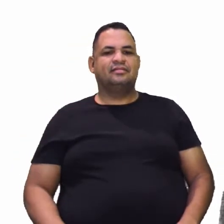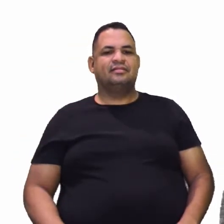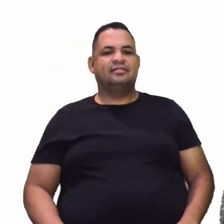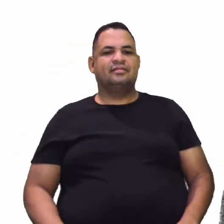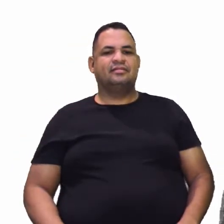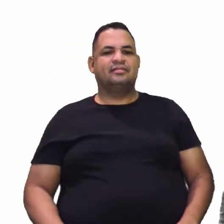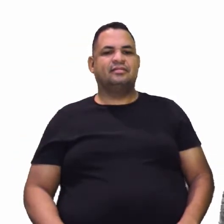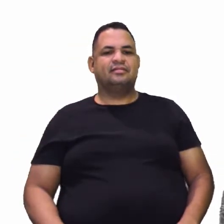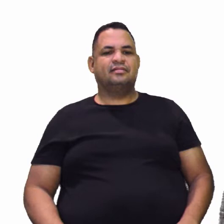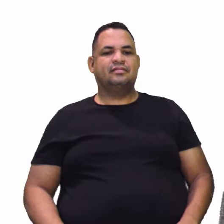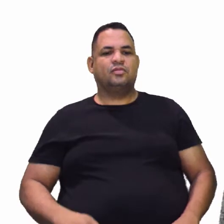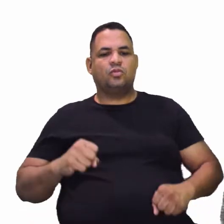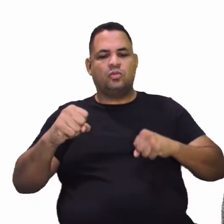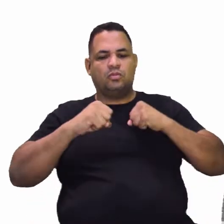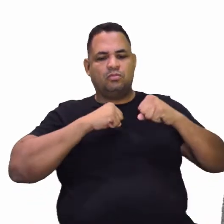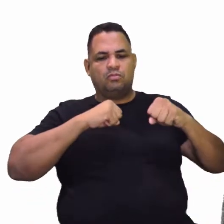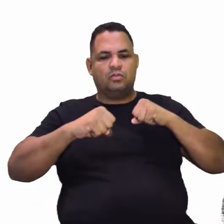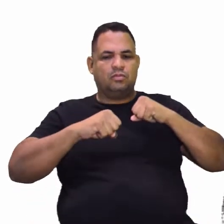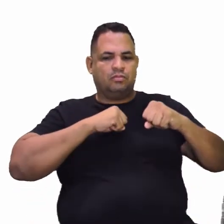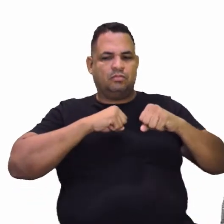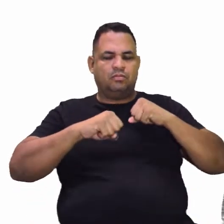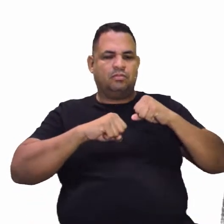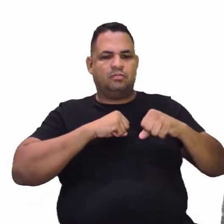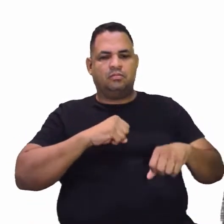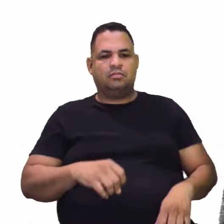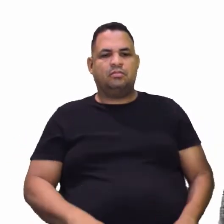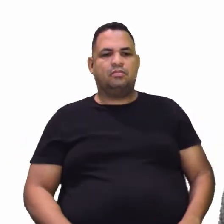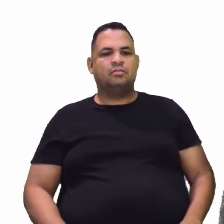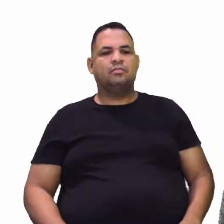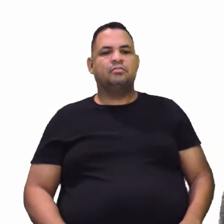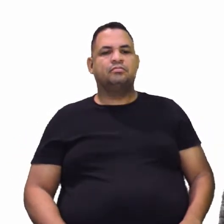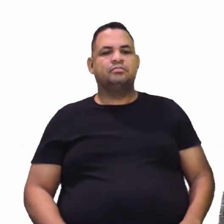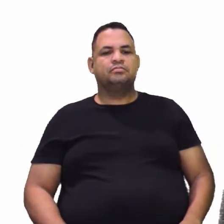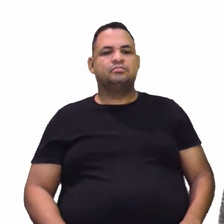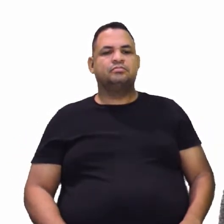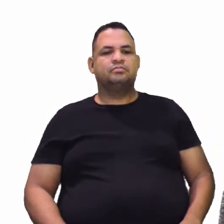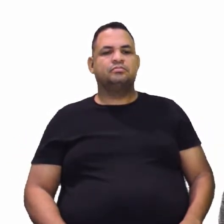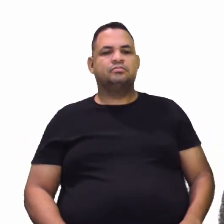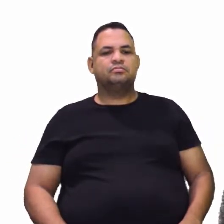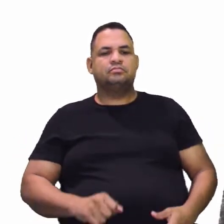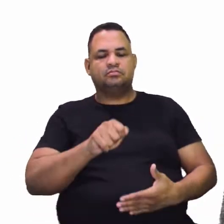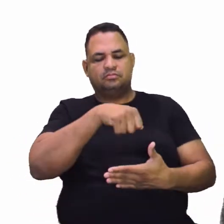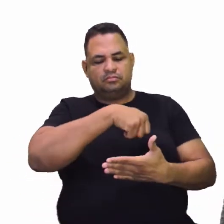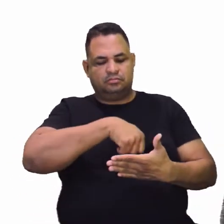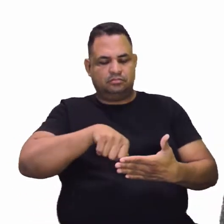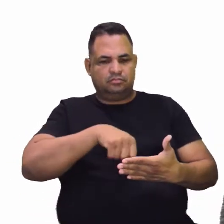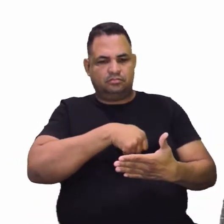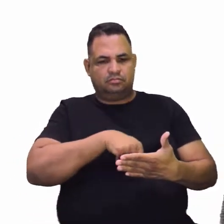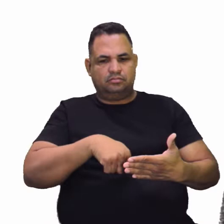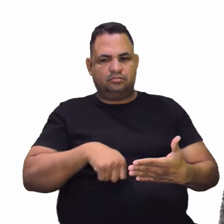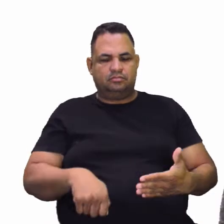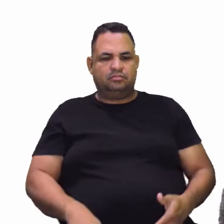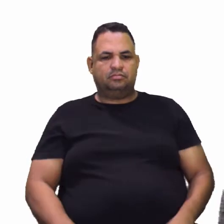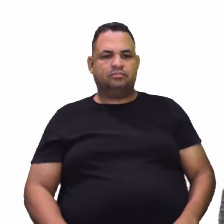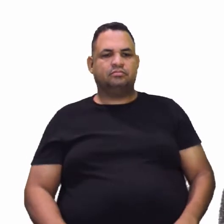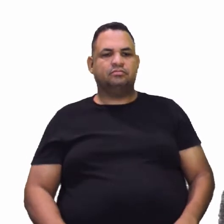sings. Correr, run, runs. Escrever,